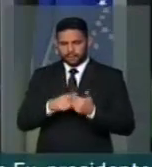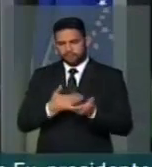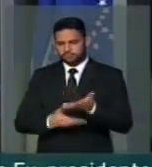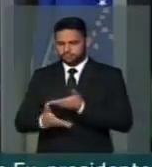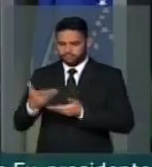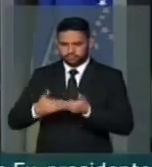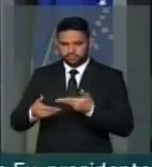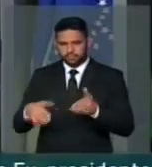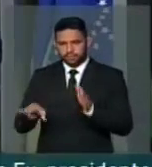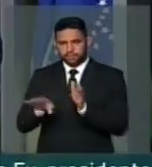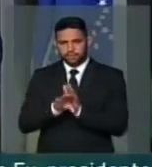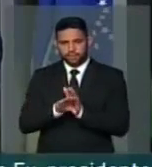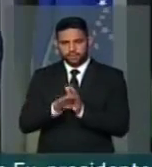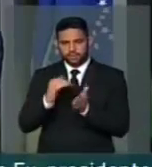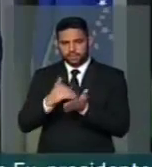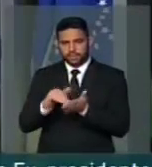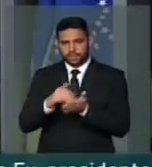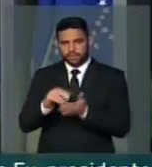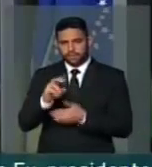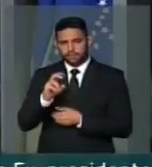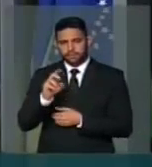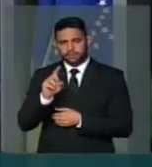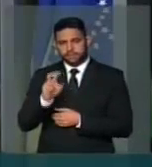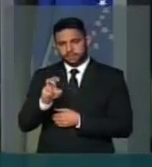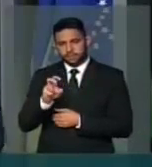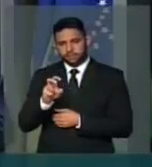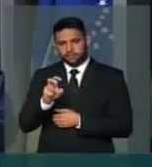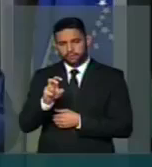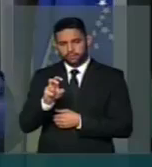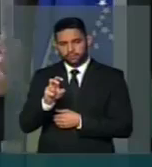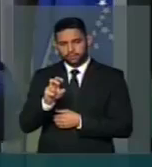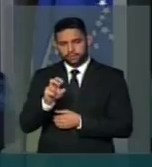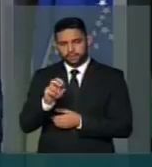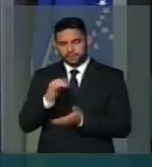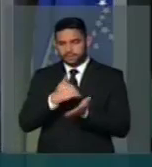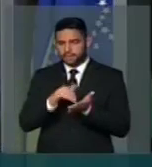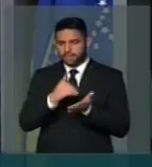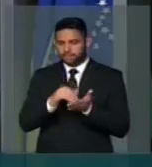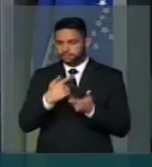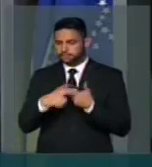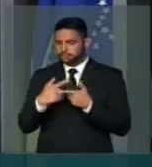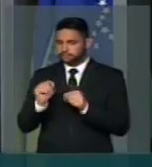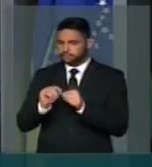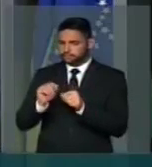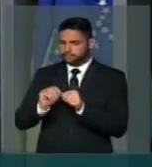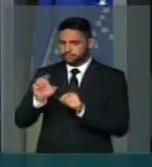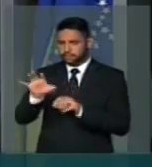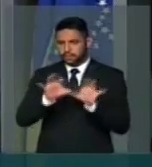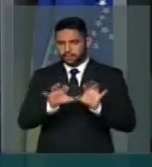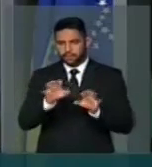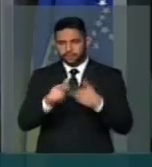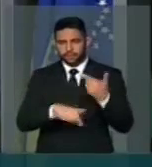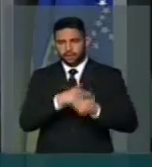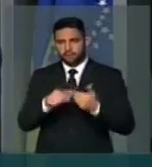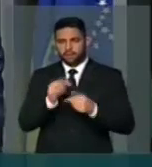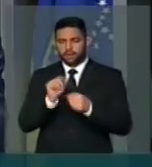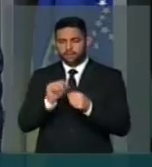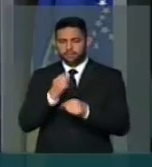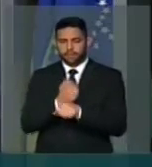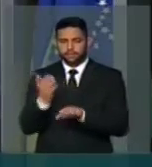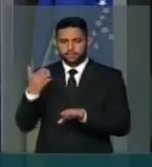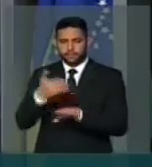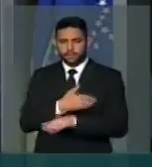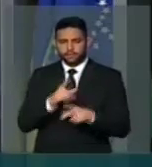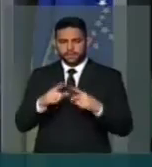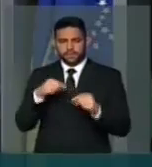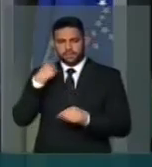dinamismo, chega a ser secretário de 5 pastas no estado do Ceará, onde permeia a sua carreira, exatamente no sentido de vir para